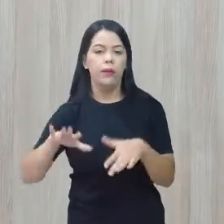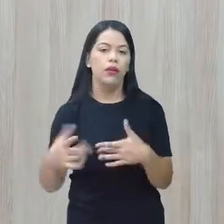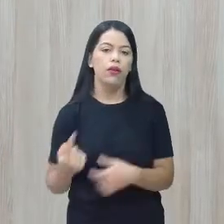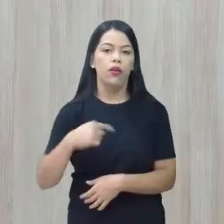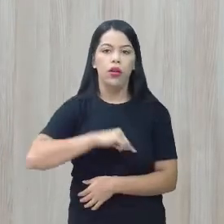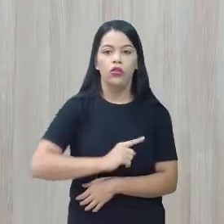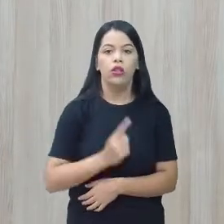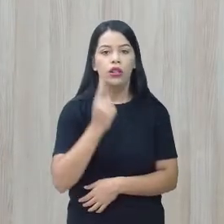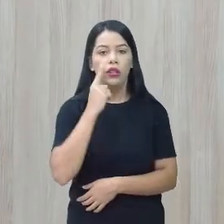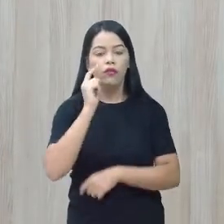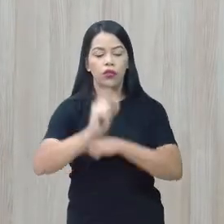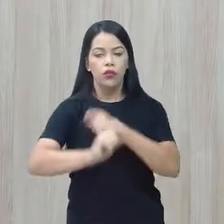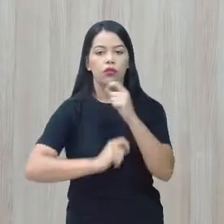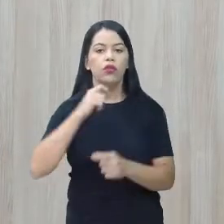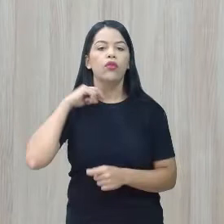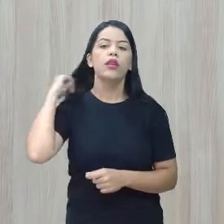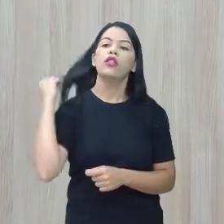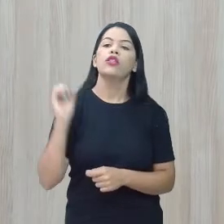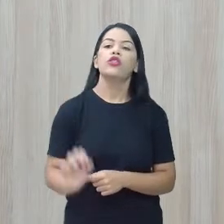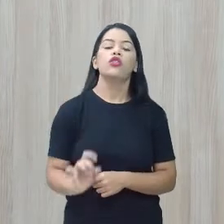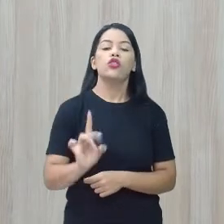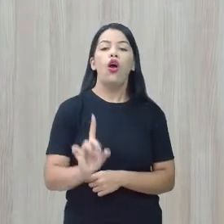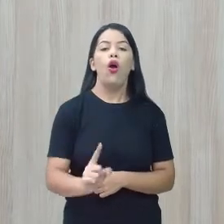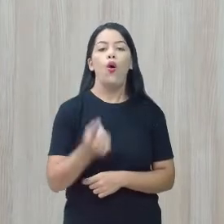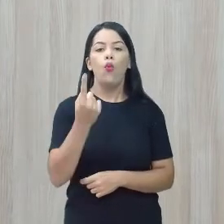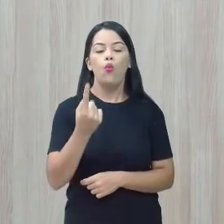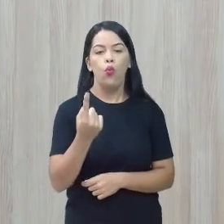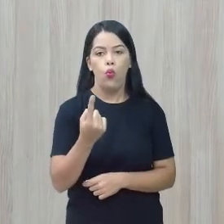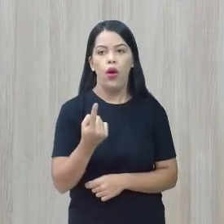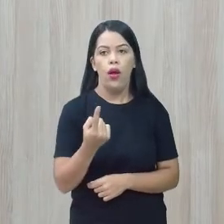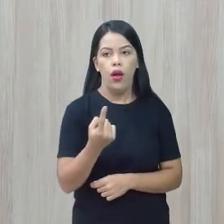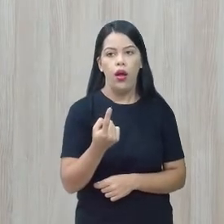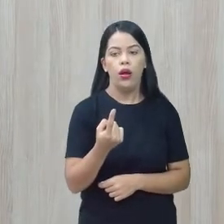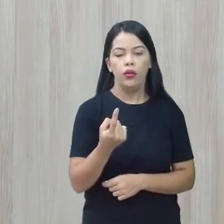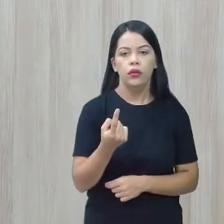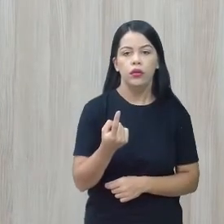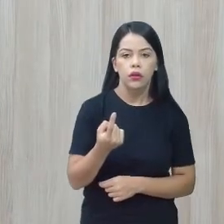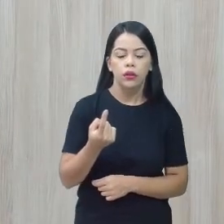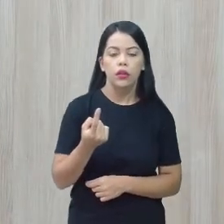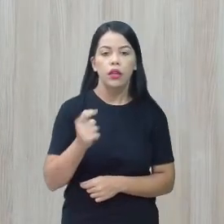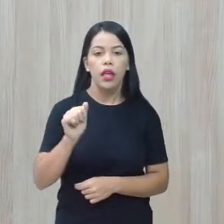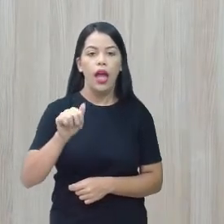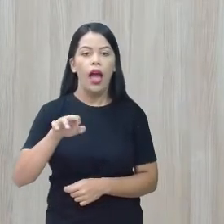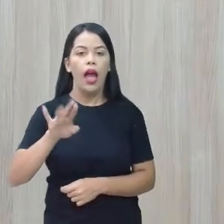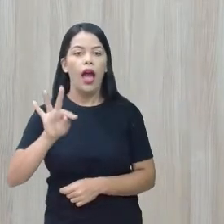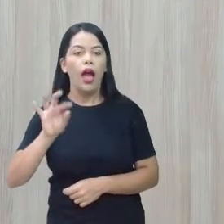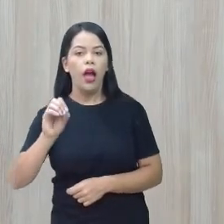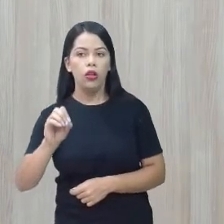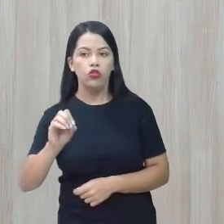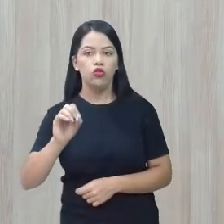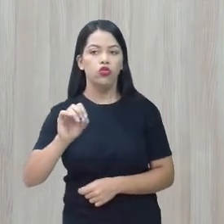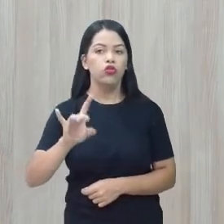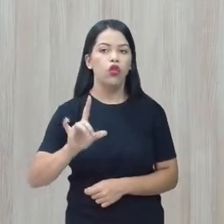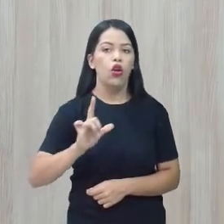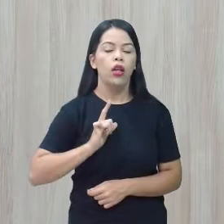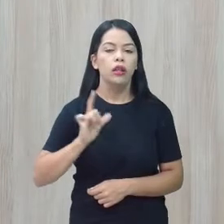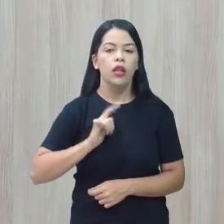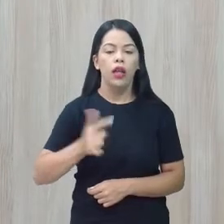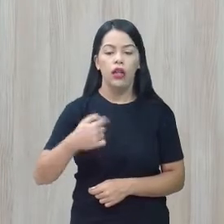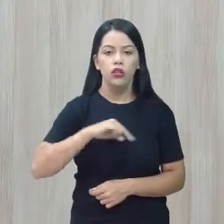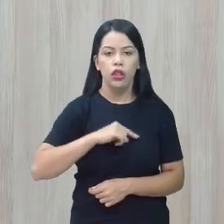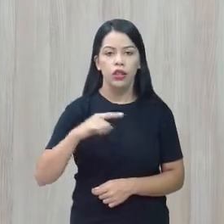que uma unidade astronômica, que é essa distância aqui, ó, tá na casa do 1000, milhão, bilhão, né? Aqui a gente tem